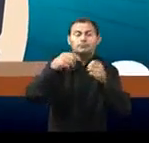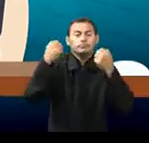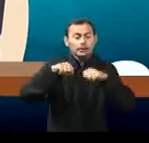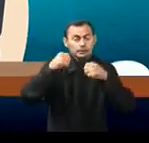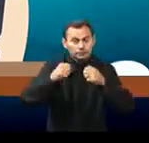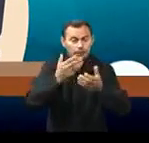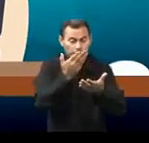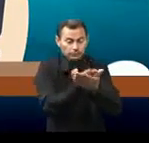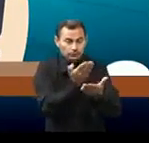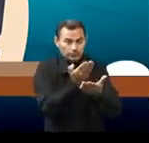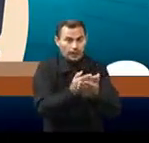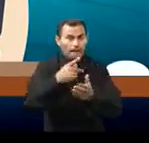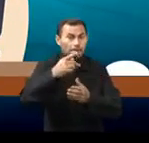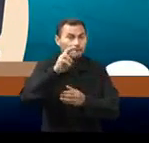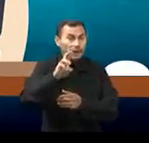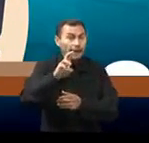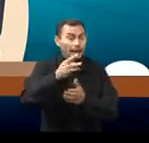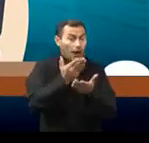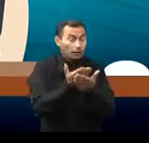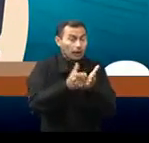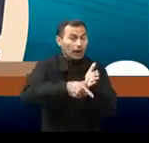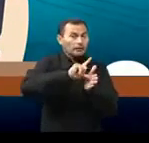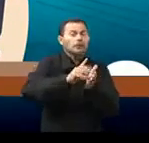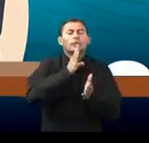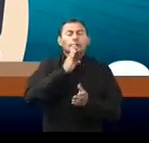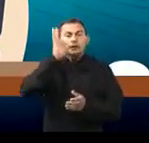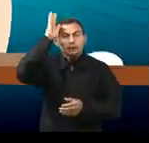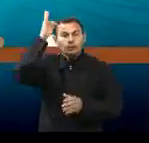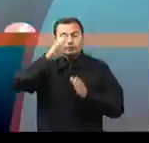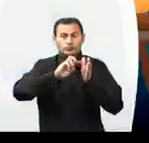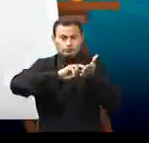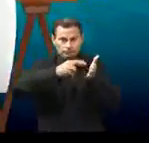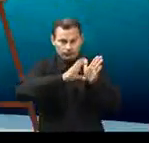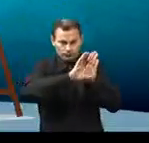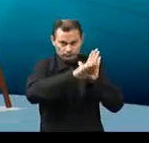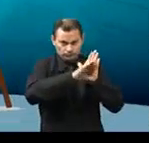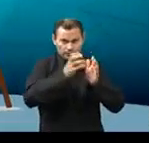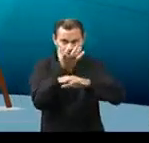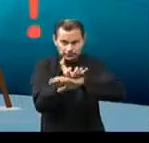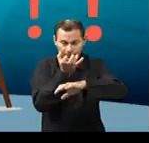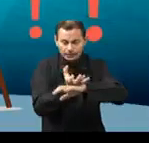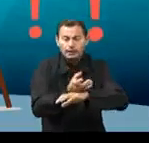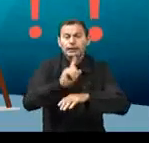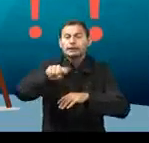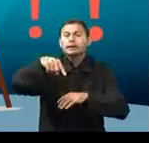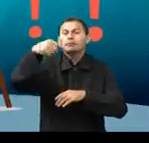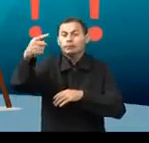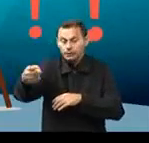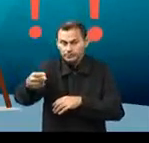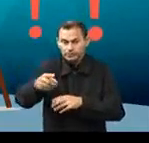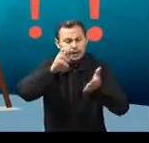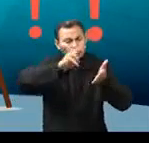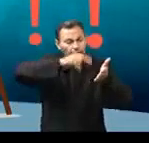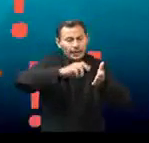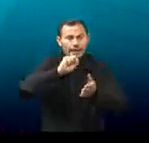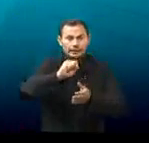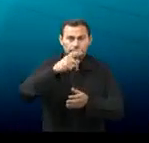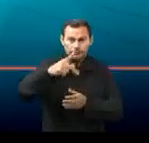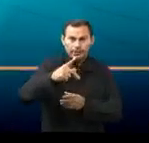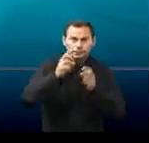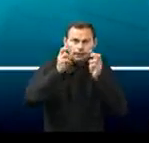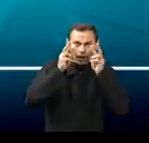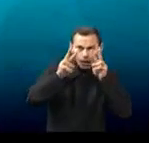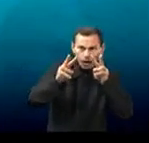necessário estudar a pré-aula para conhecer a teoria e os conceitos da disciplina. Em seguida, leia a SP com